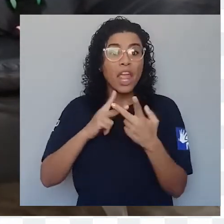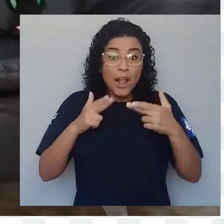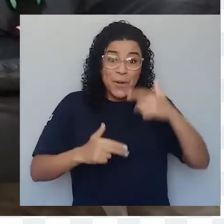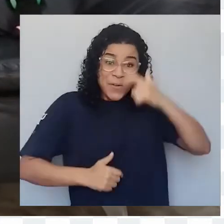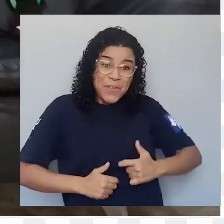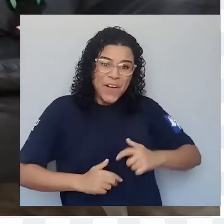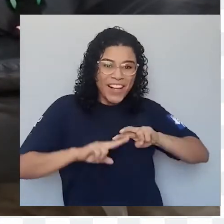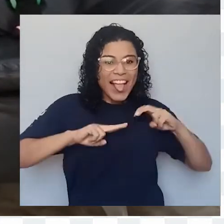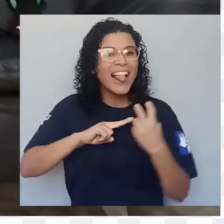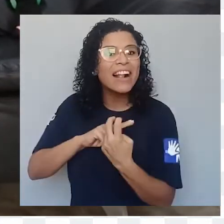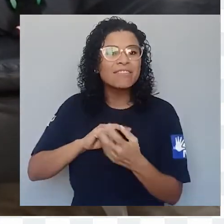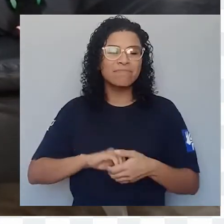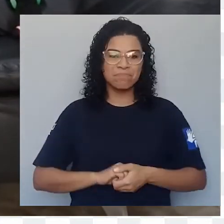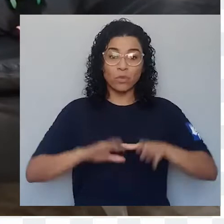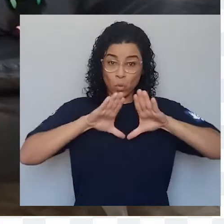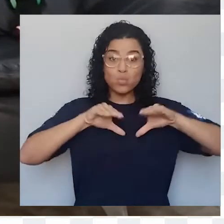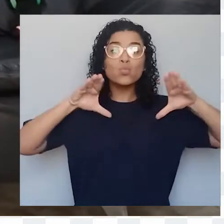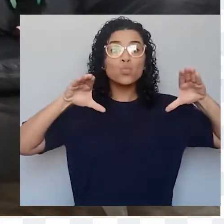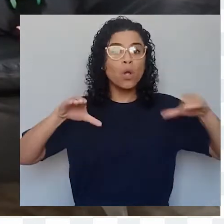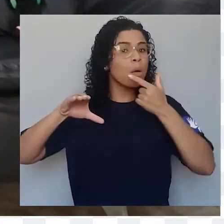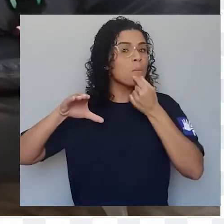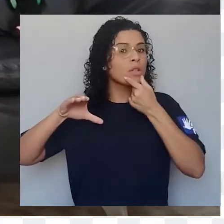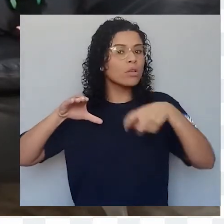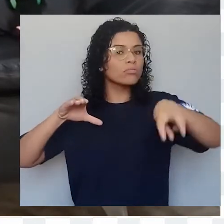estou. Ele foi até o seu sofá,